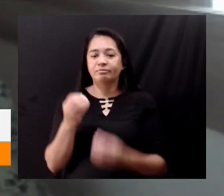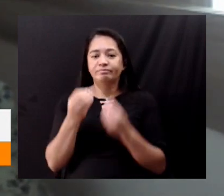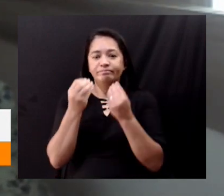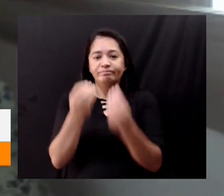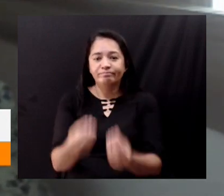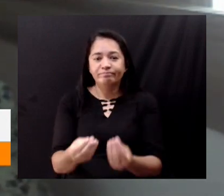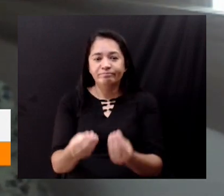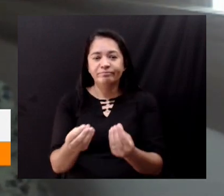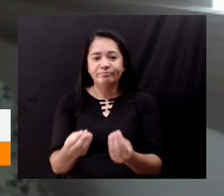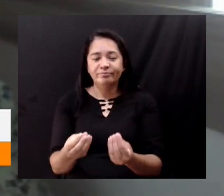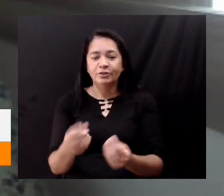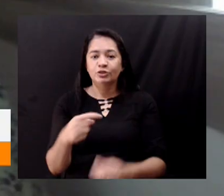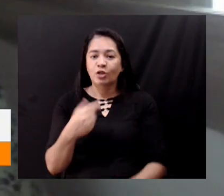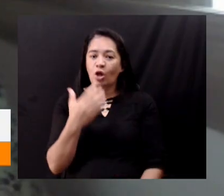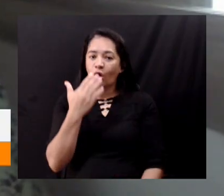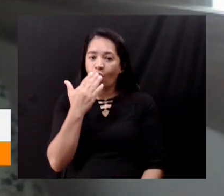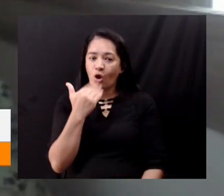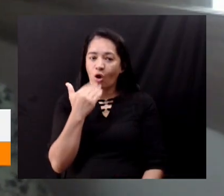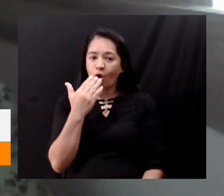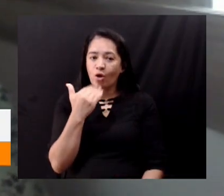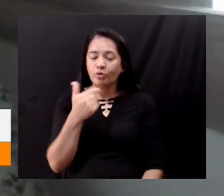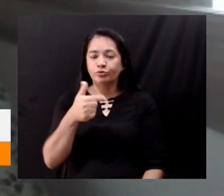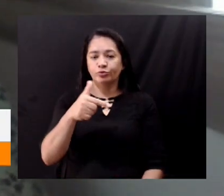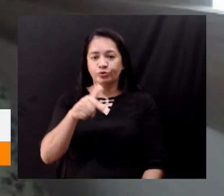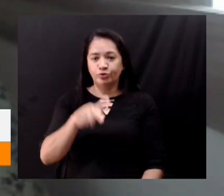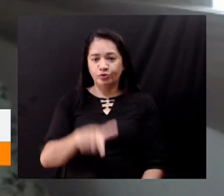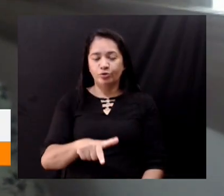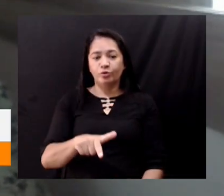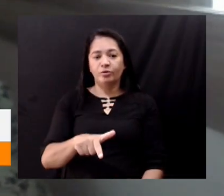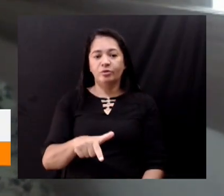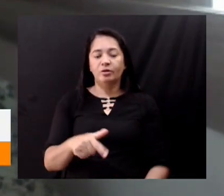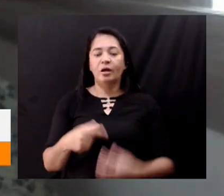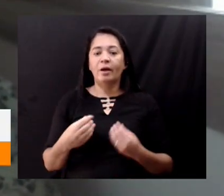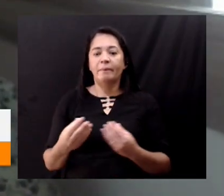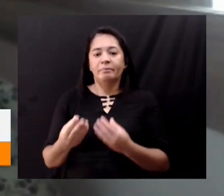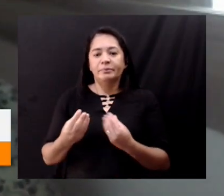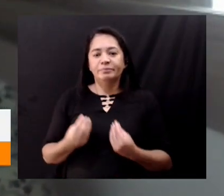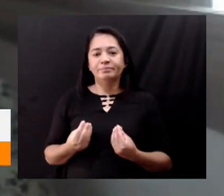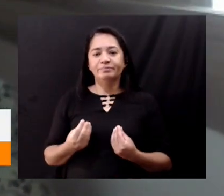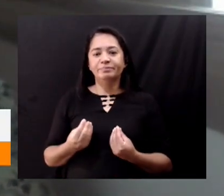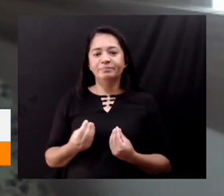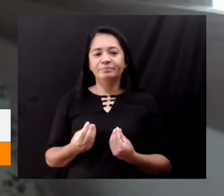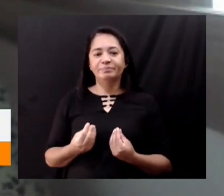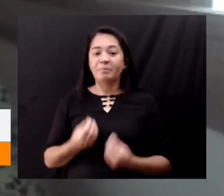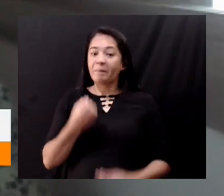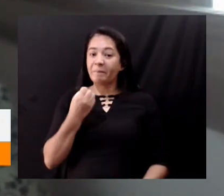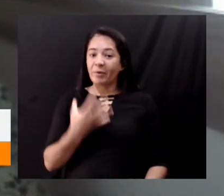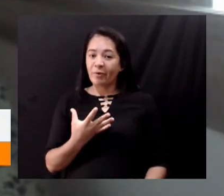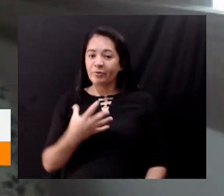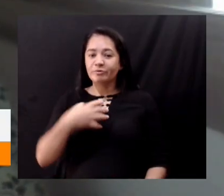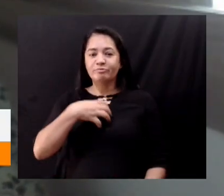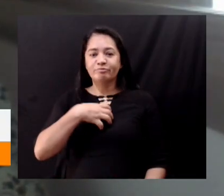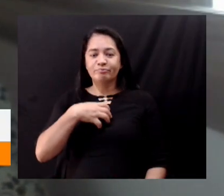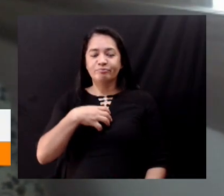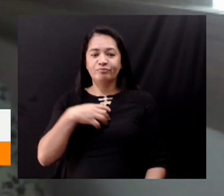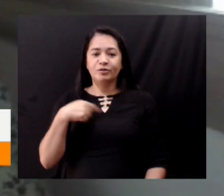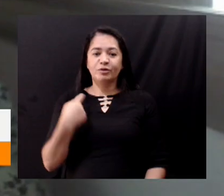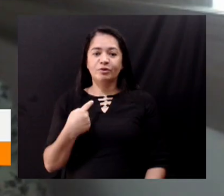alimentando novamente para se recompensar. E aí a gente estabelece o ciclo.